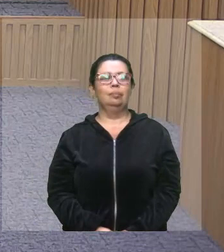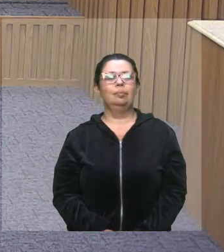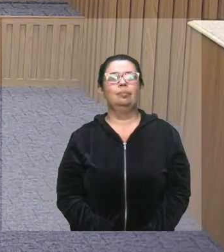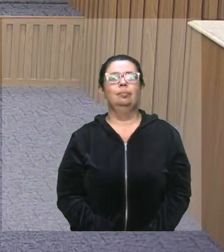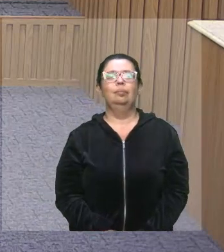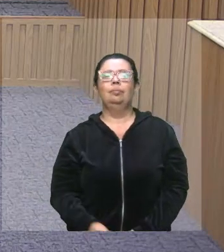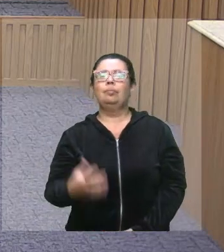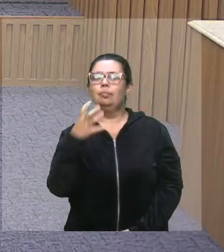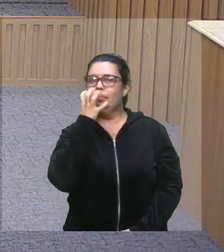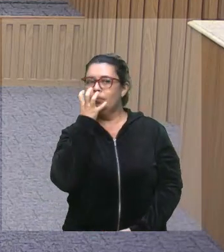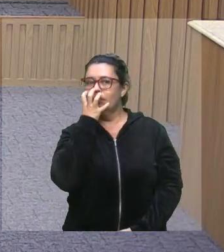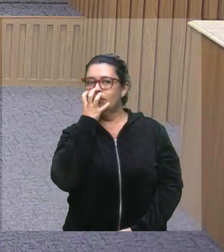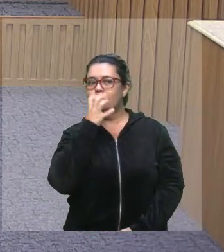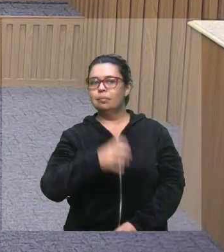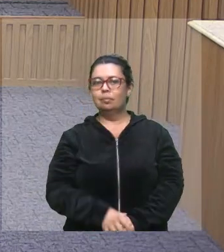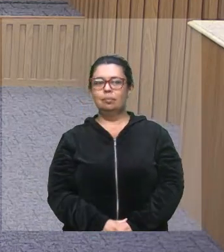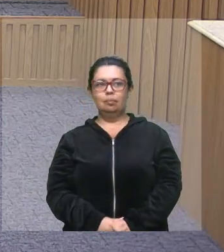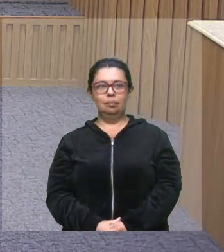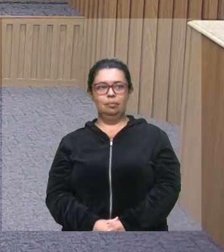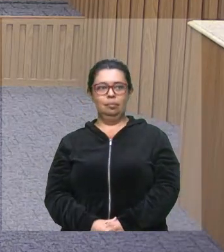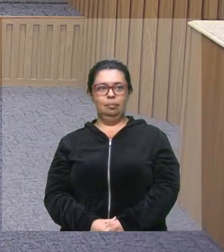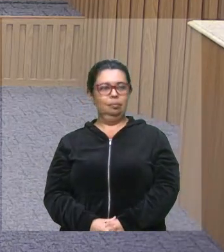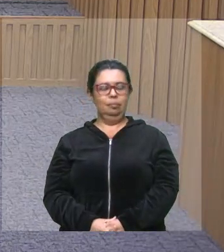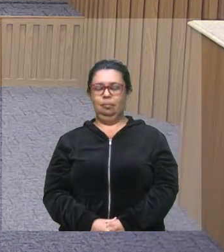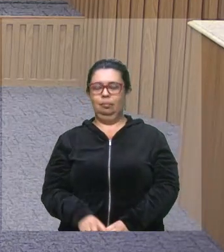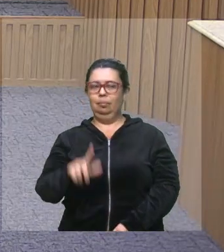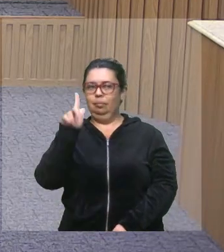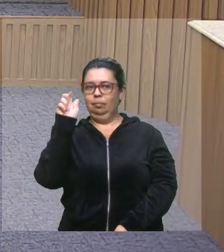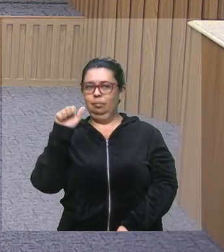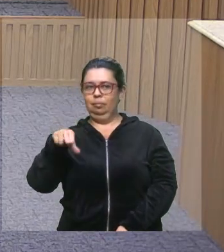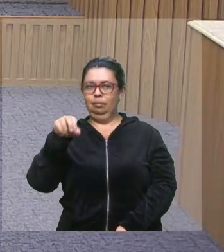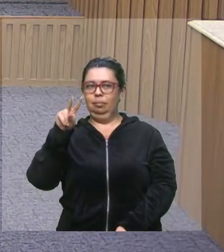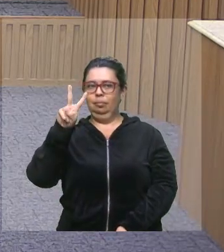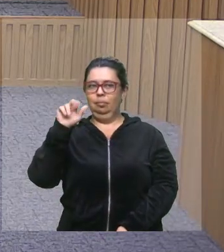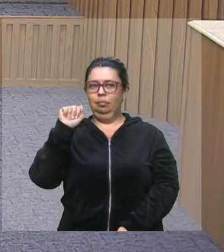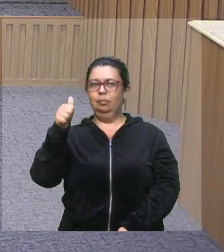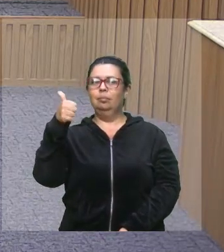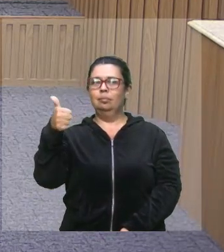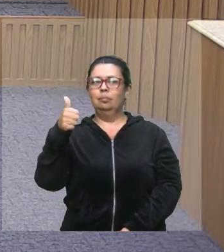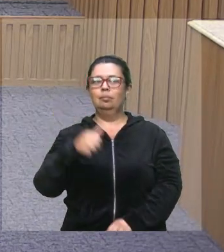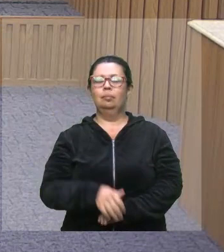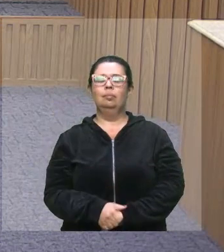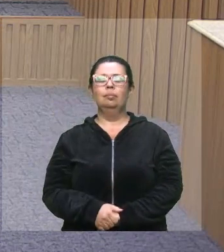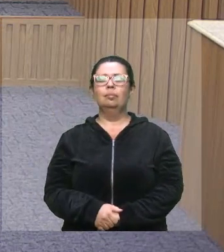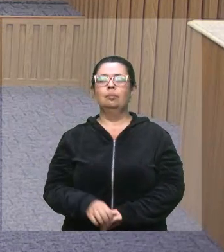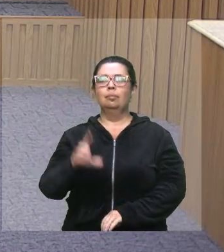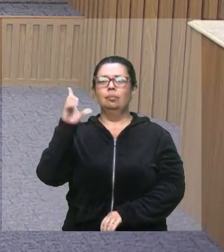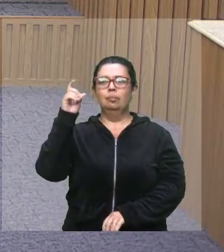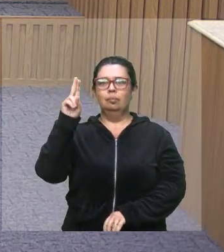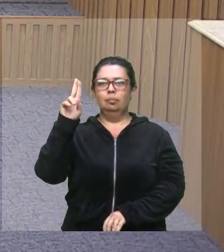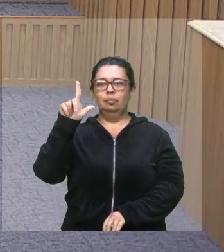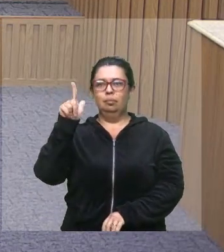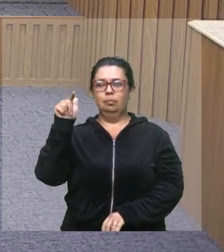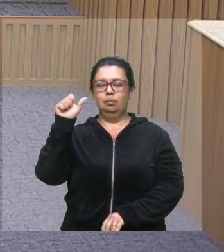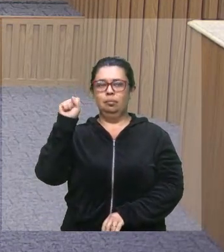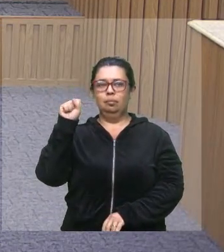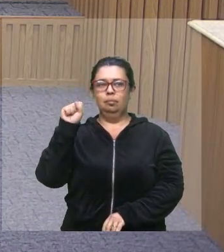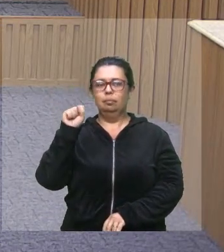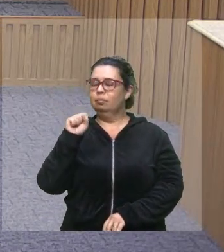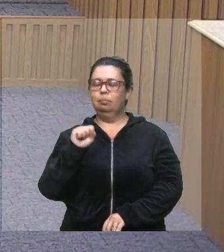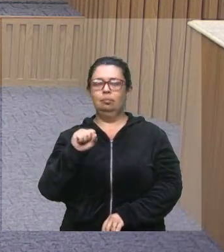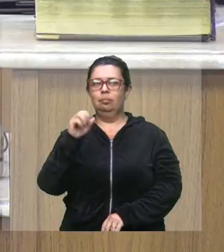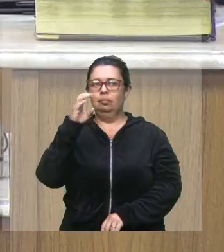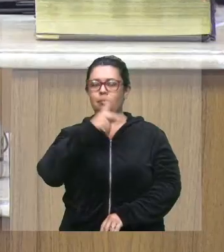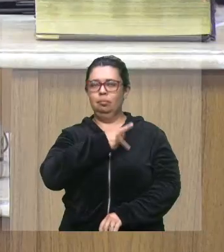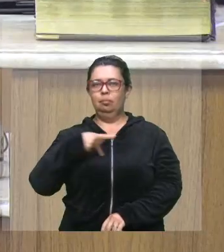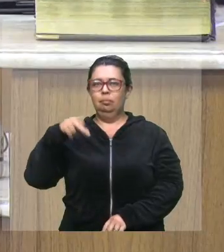Alexandre Cobra Vêncio. Dionísio de Gênova. Tenente Gênova, presente. Douglas Azevedo. Edson de